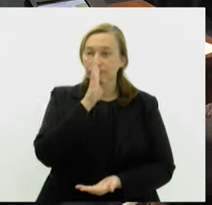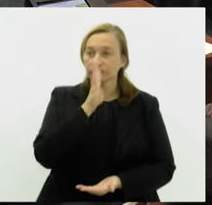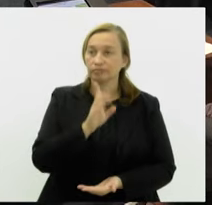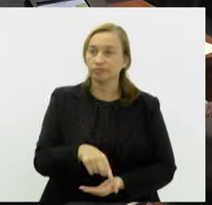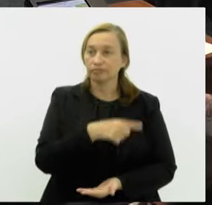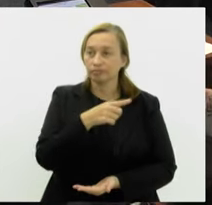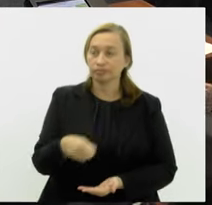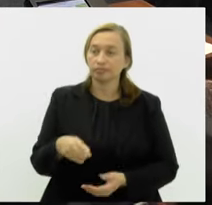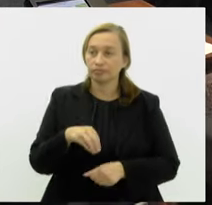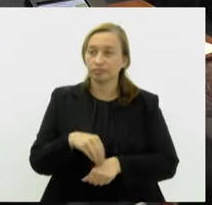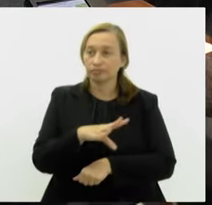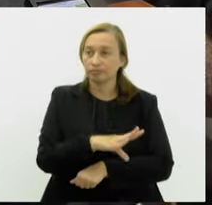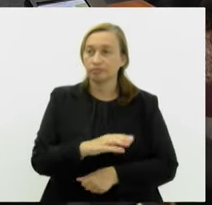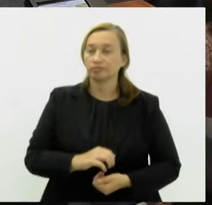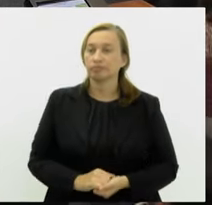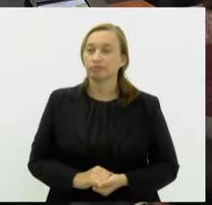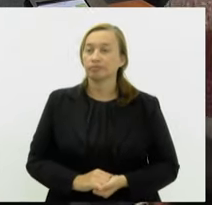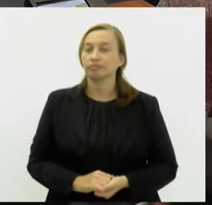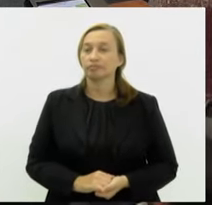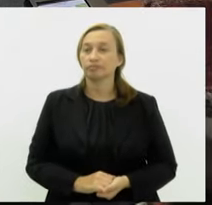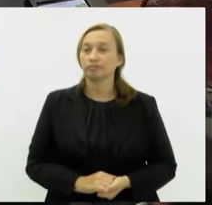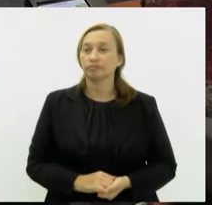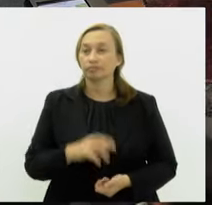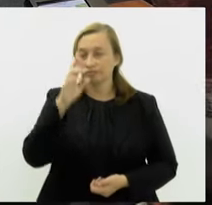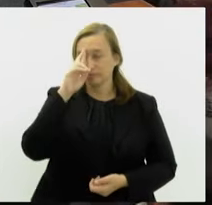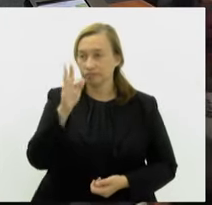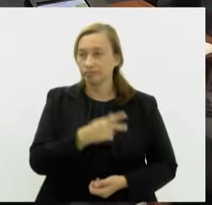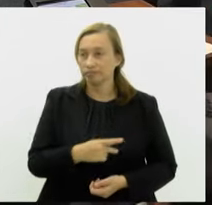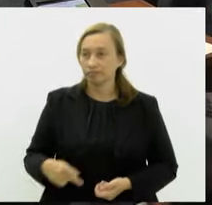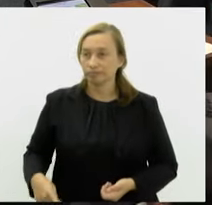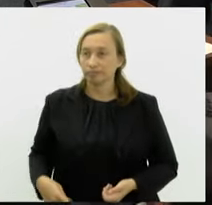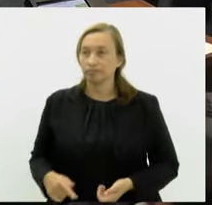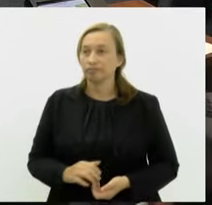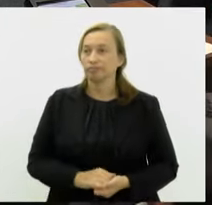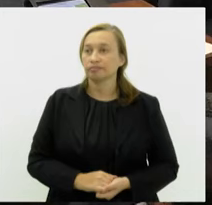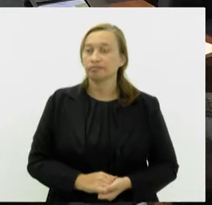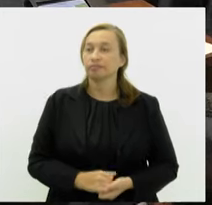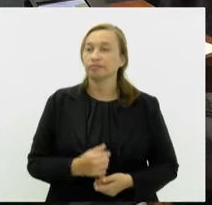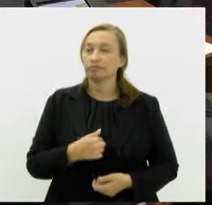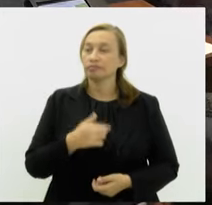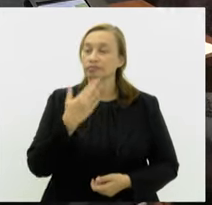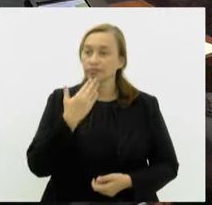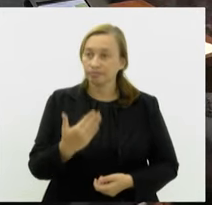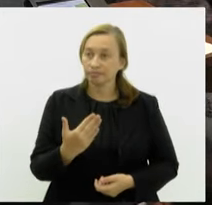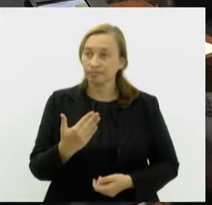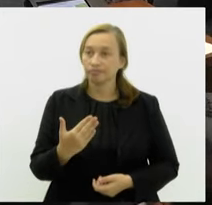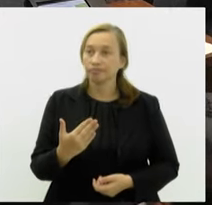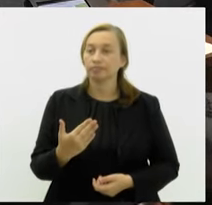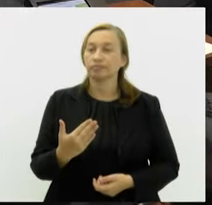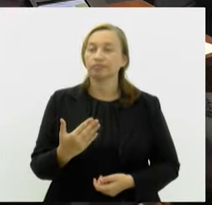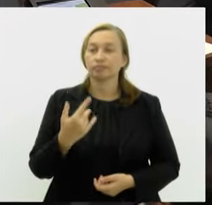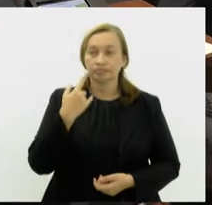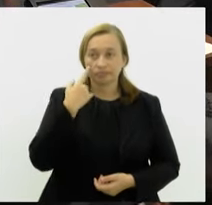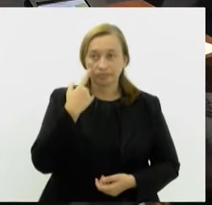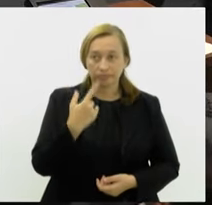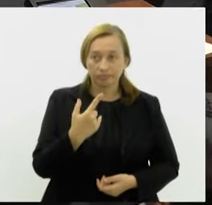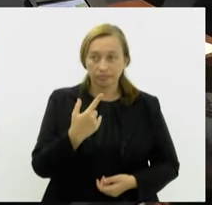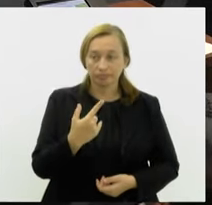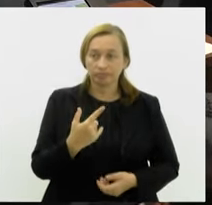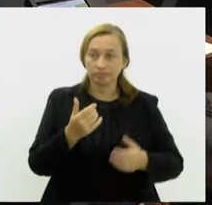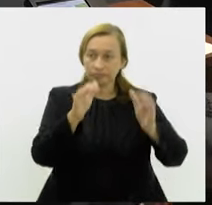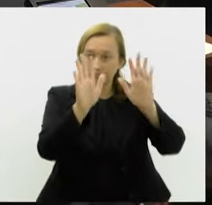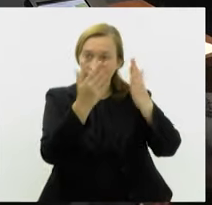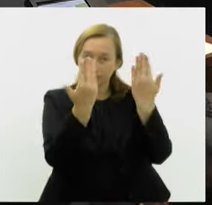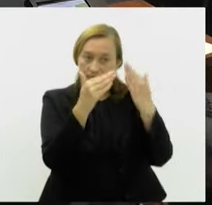rejeitado o destaque. Senhora presidente. Pois não. Eu já pedi verificação, eu já